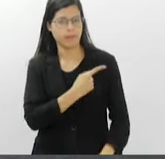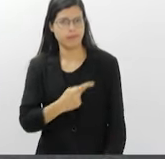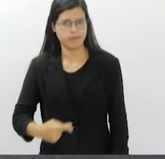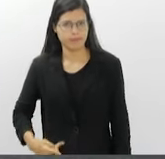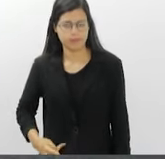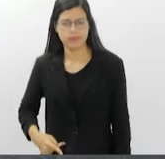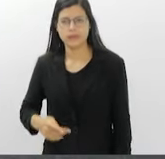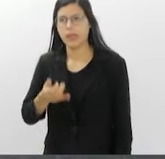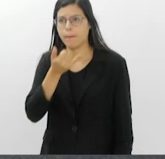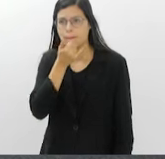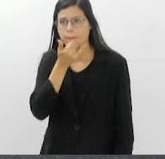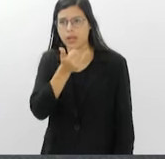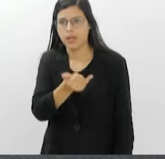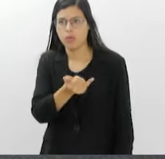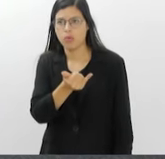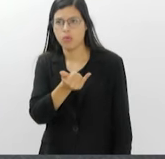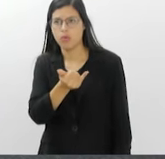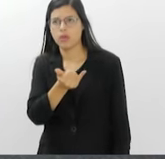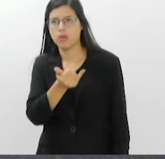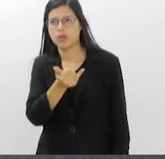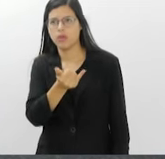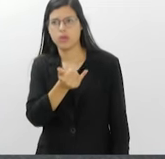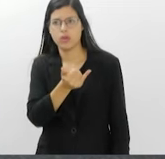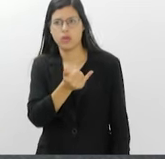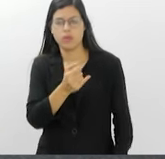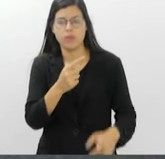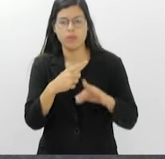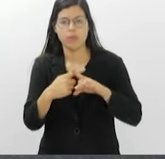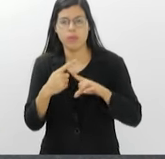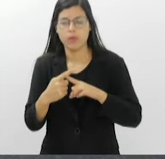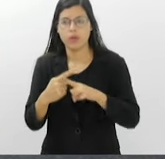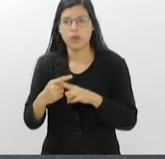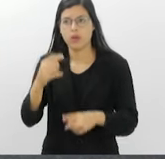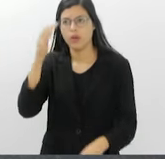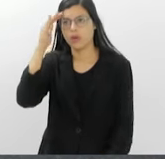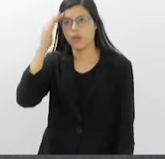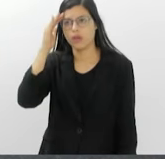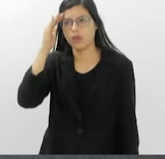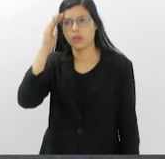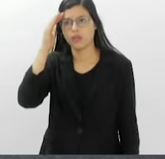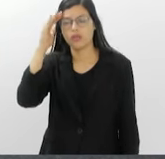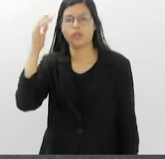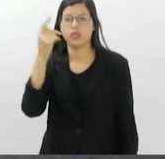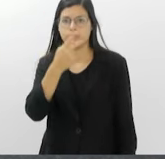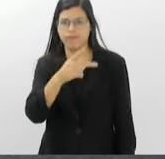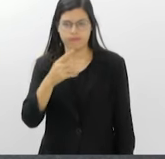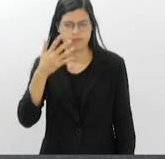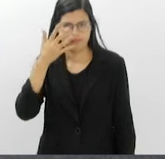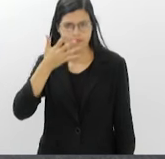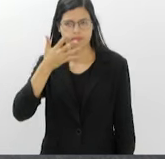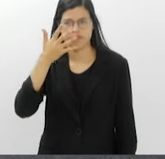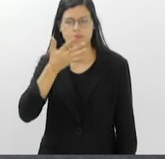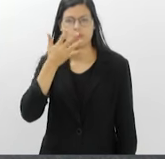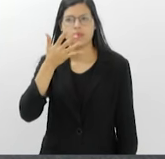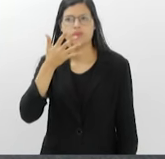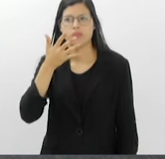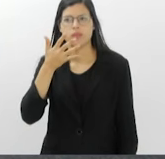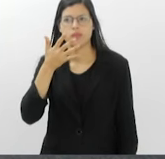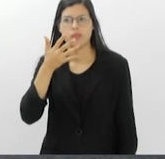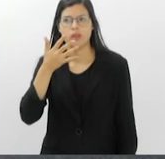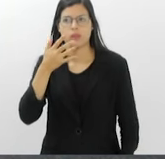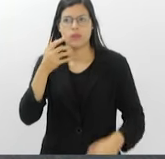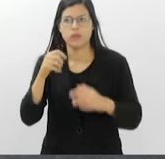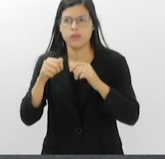desrespeitando a vossa liderança, porque eu entendi na sua fala, e o senhor promoveu um